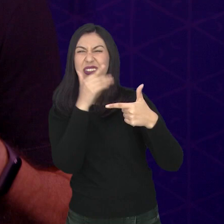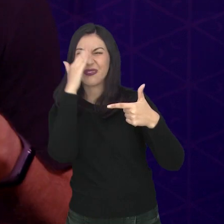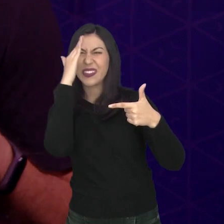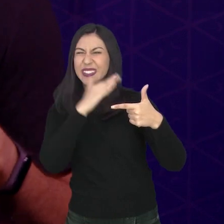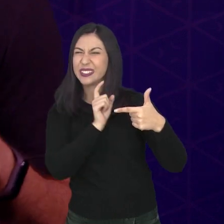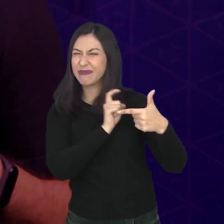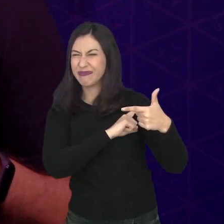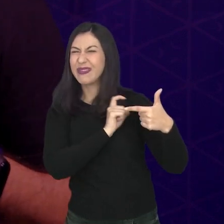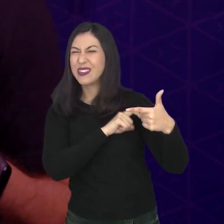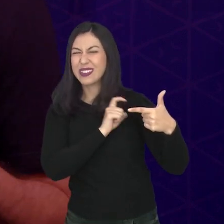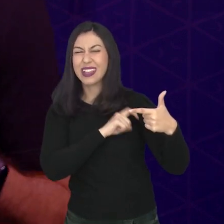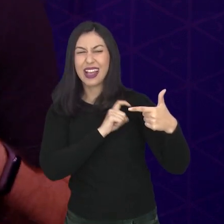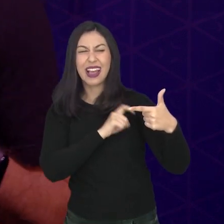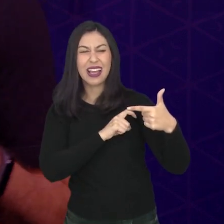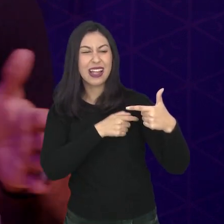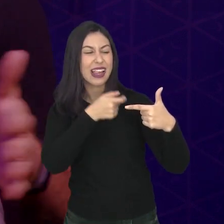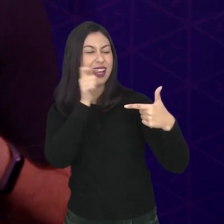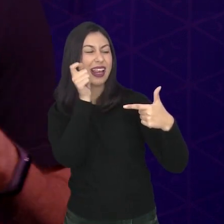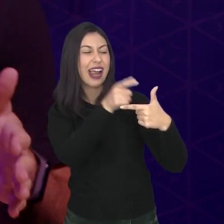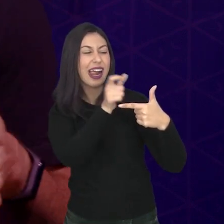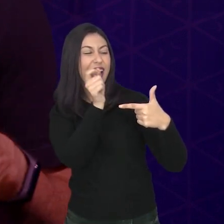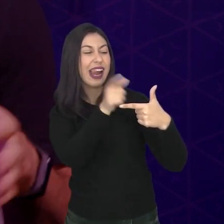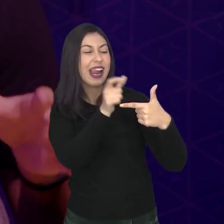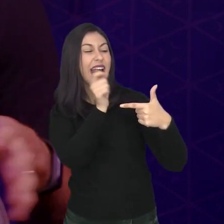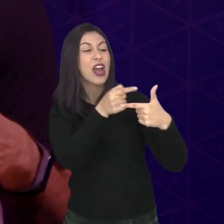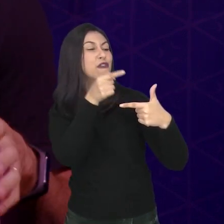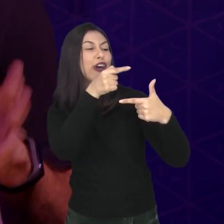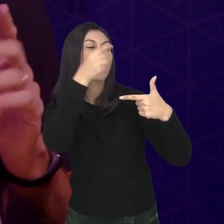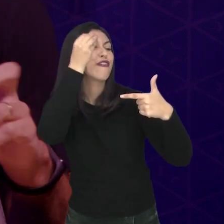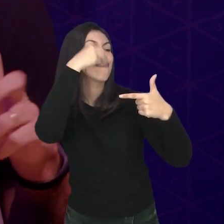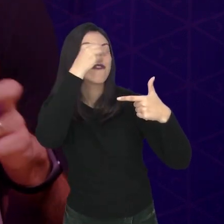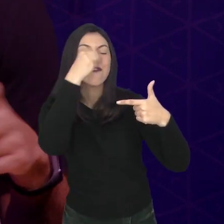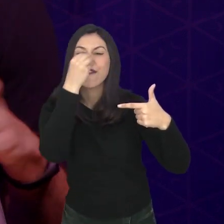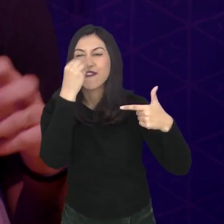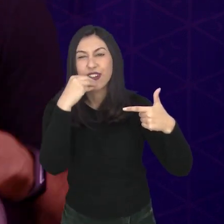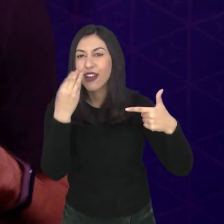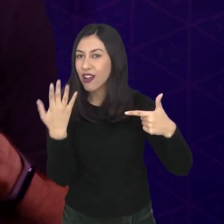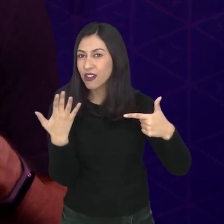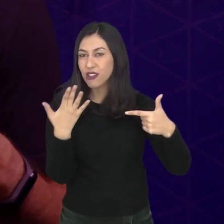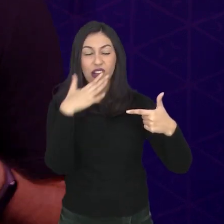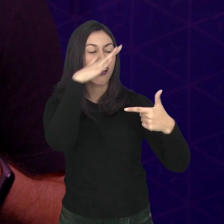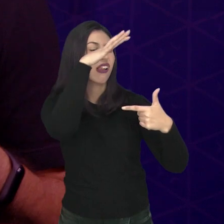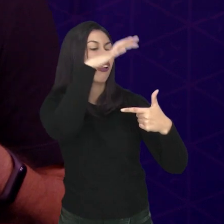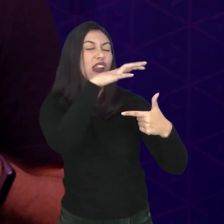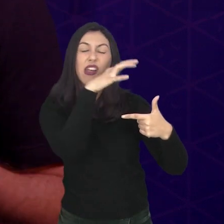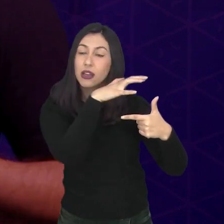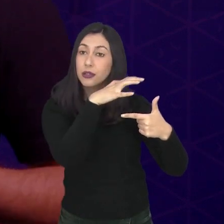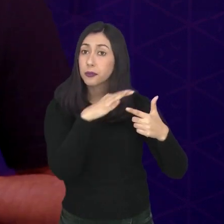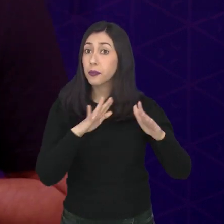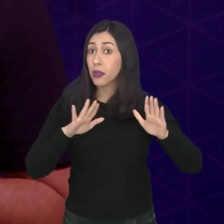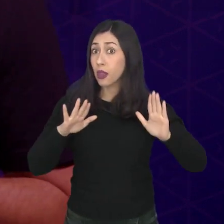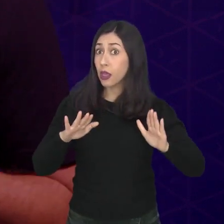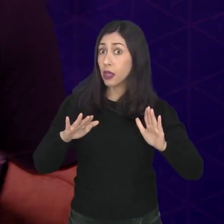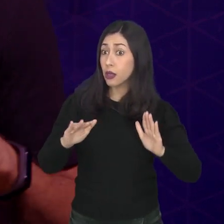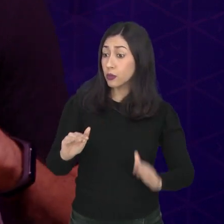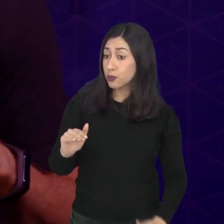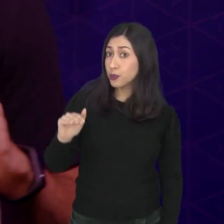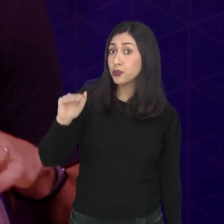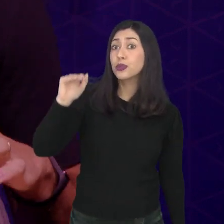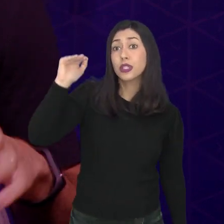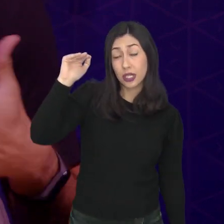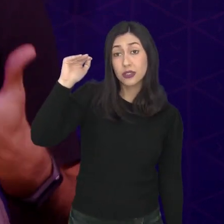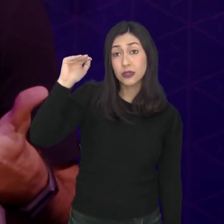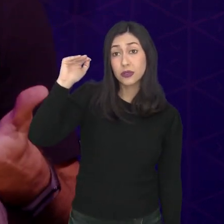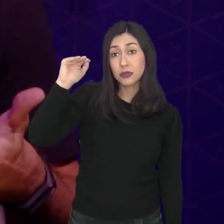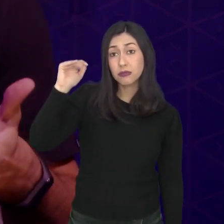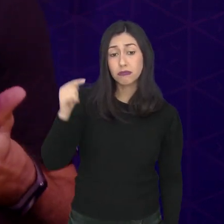apelido maldoso para falar que ele não tem poder, né, depreciativo. Entendi. Depois de grande, o